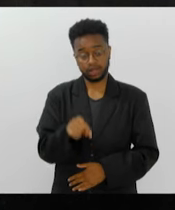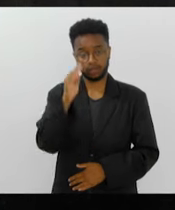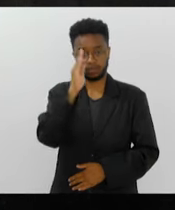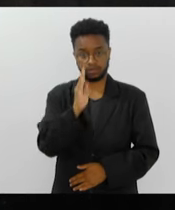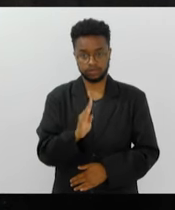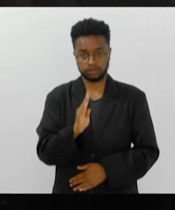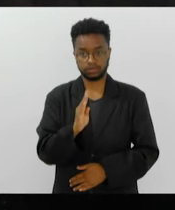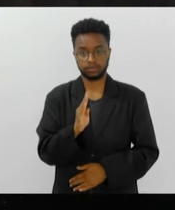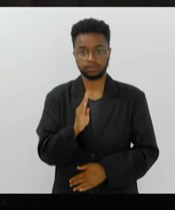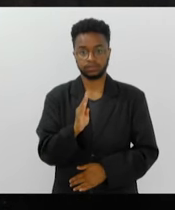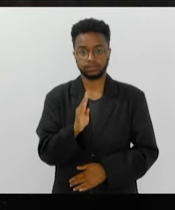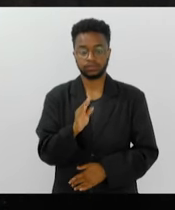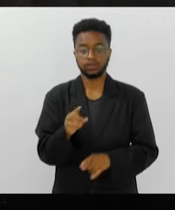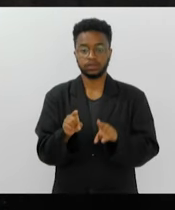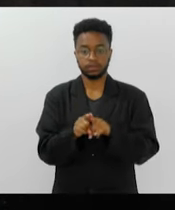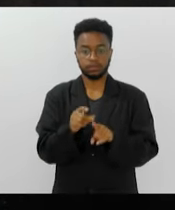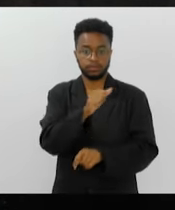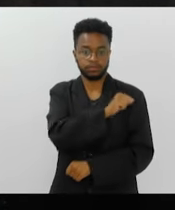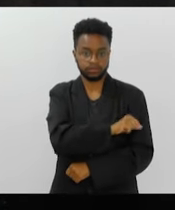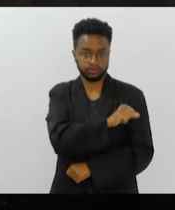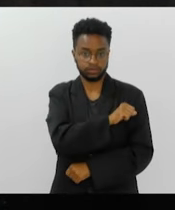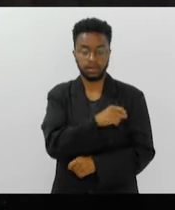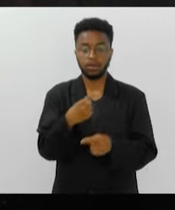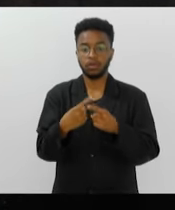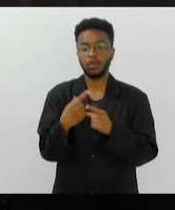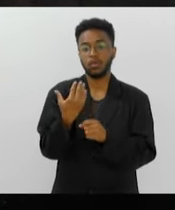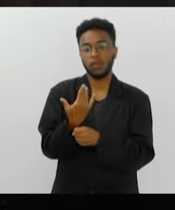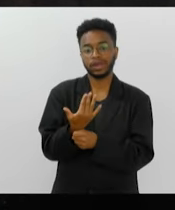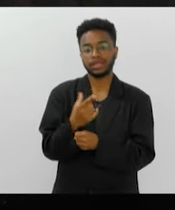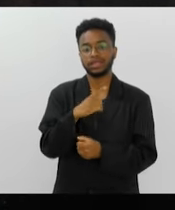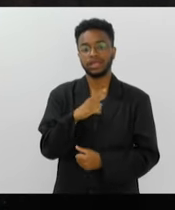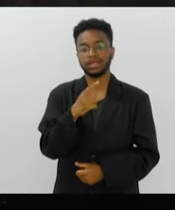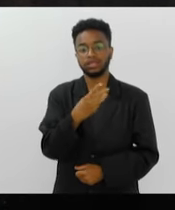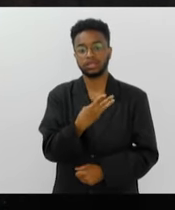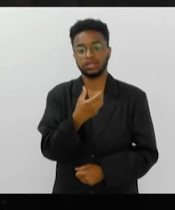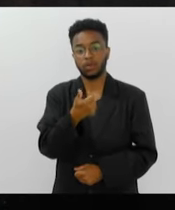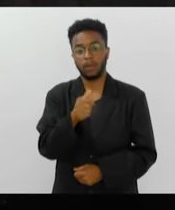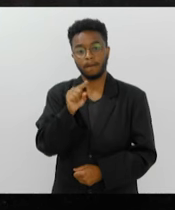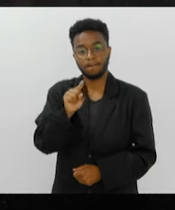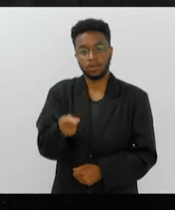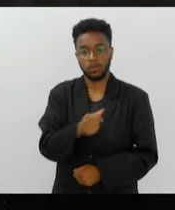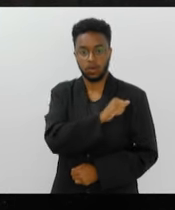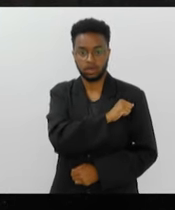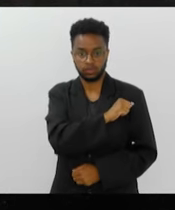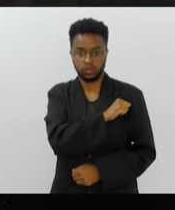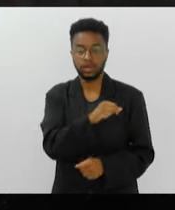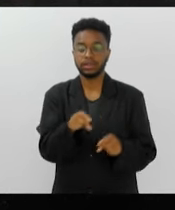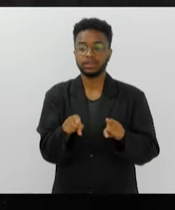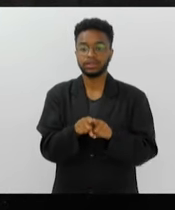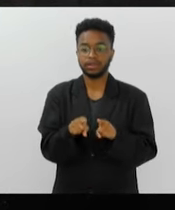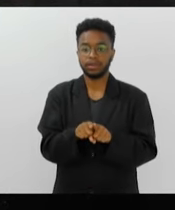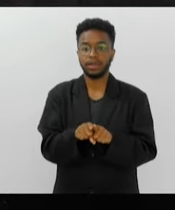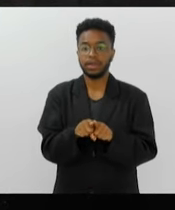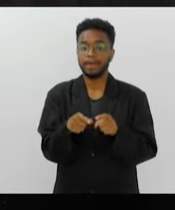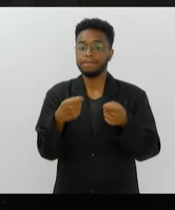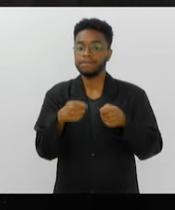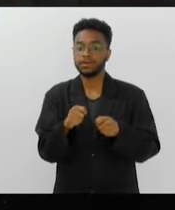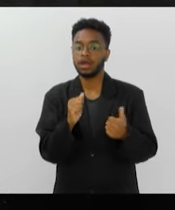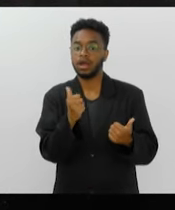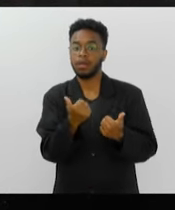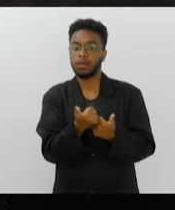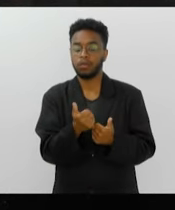Brasil e no estado do Rio de Janeiro a uer tem 31.000 alunos e a demanda por assistência